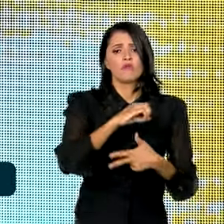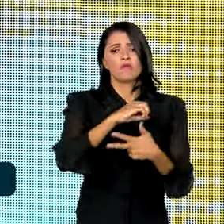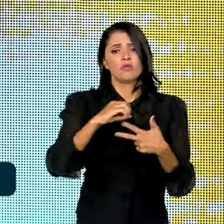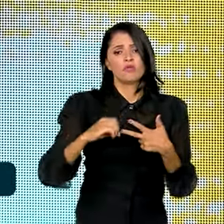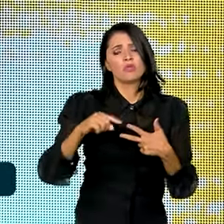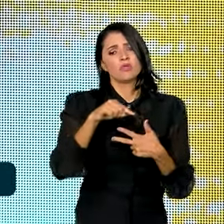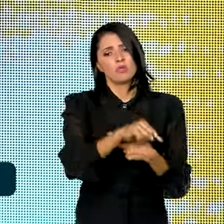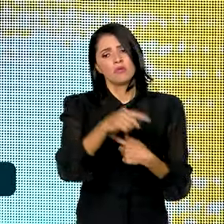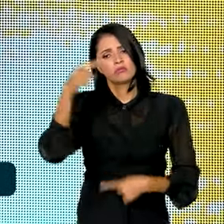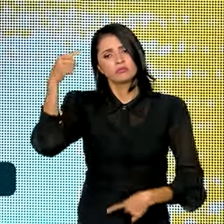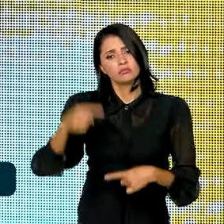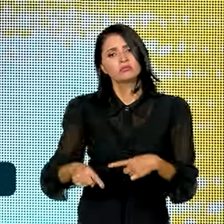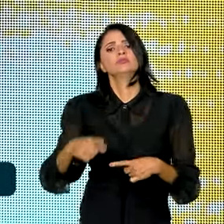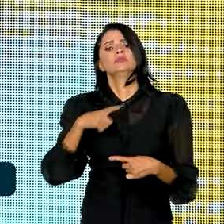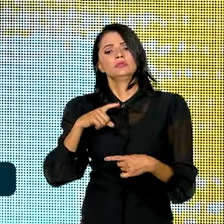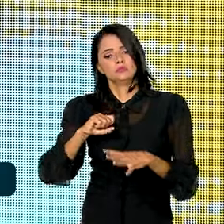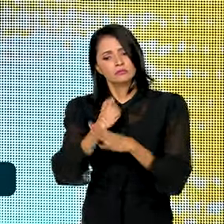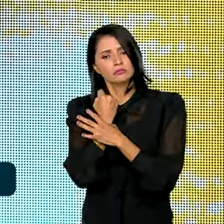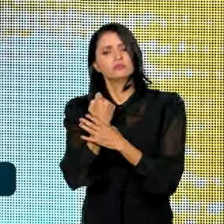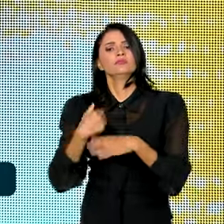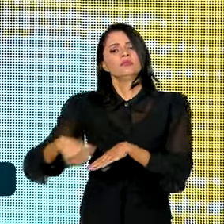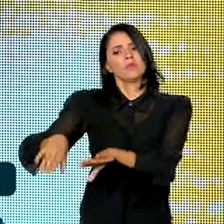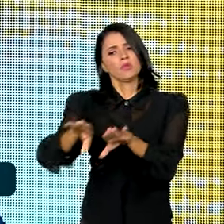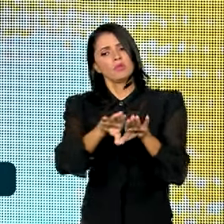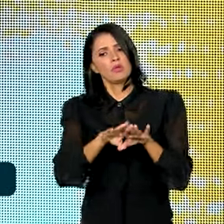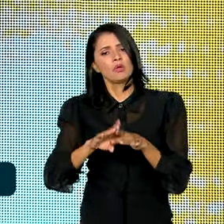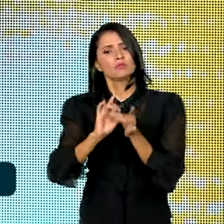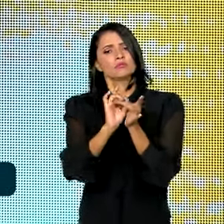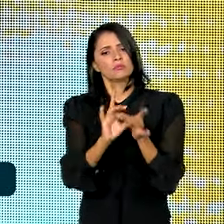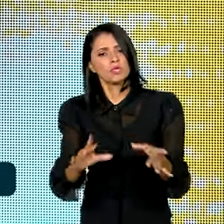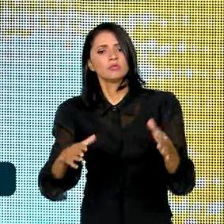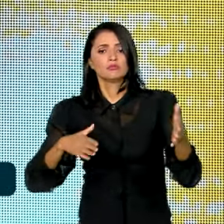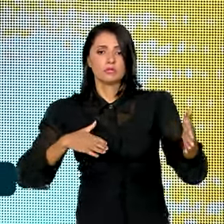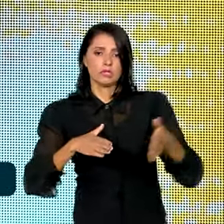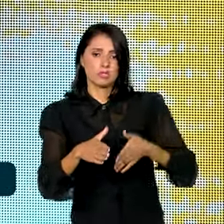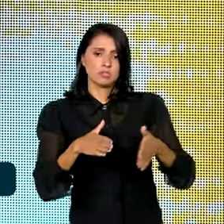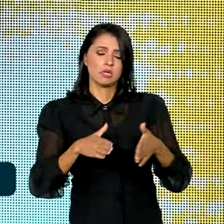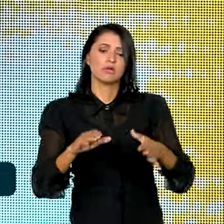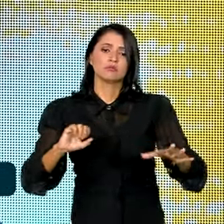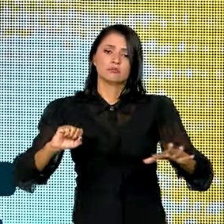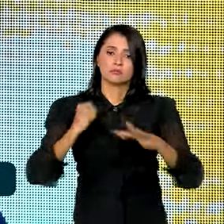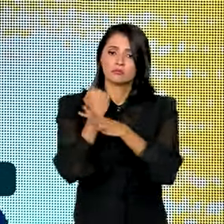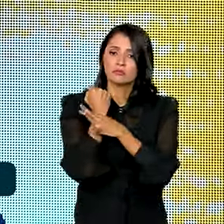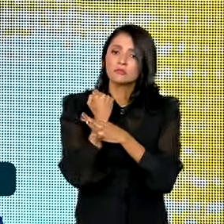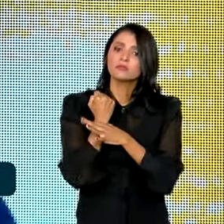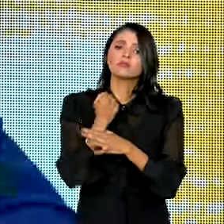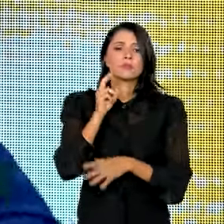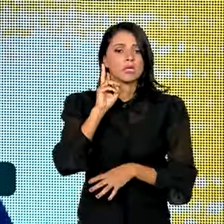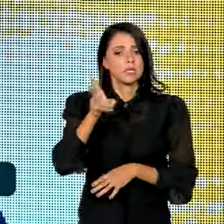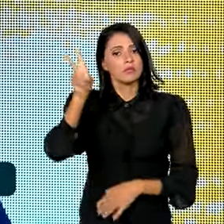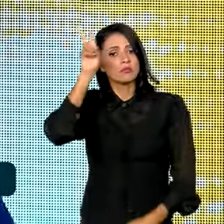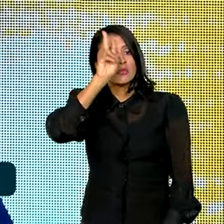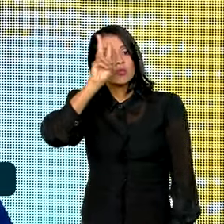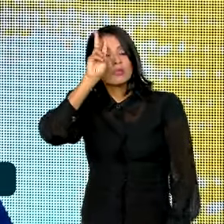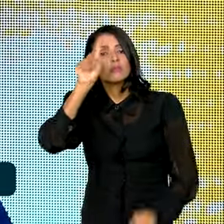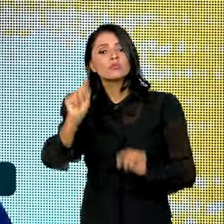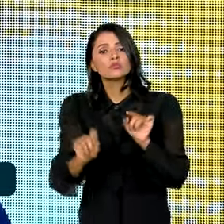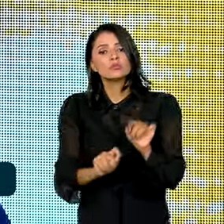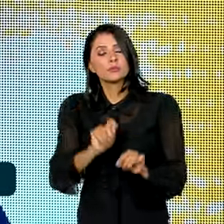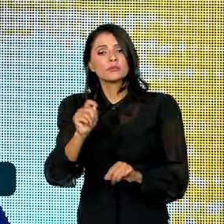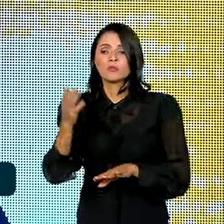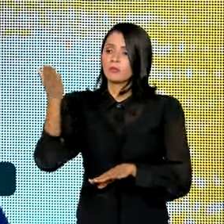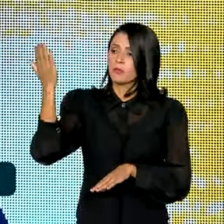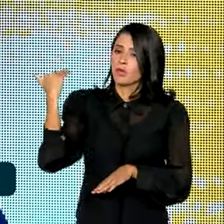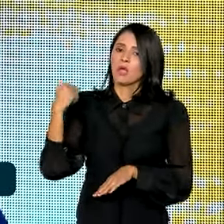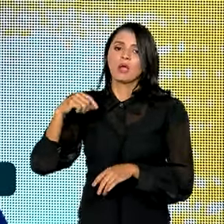política que garante equidade, que garante democratização no acesso, né? Eu sempre gosto de lembrar, na época,